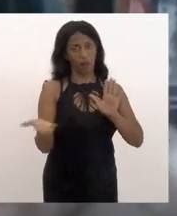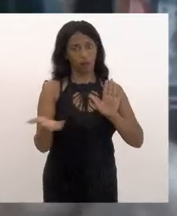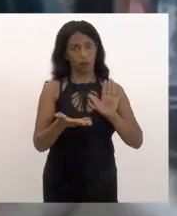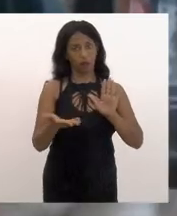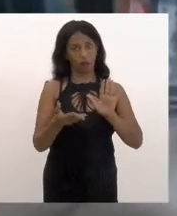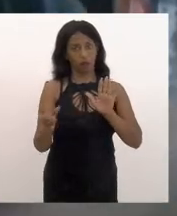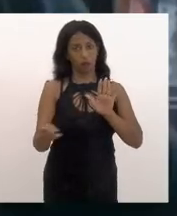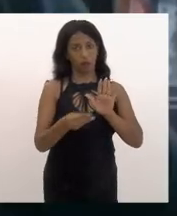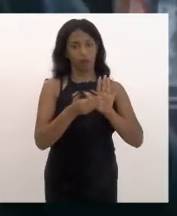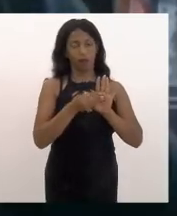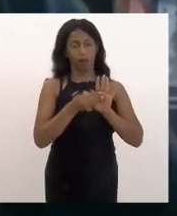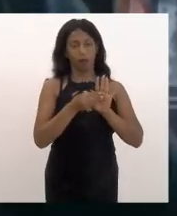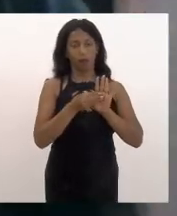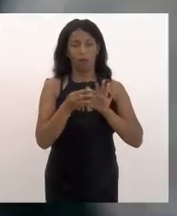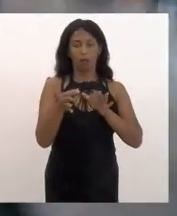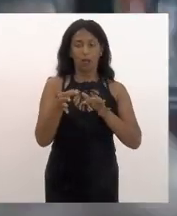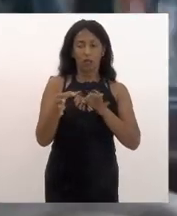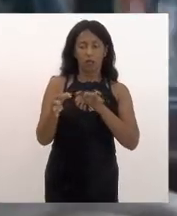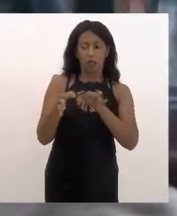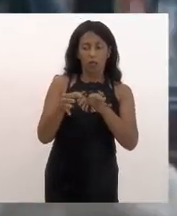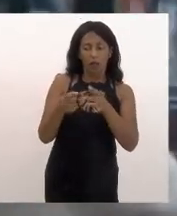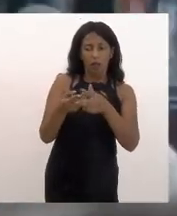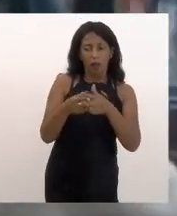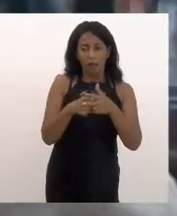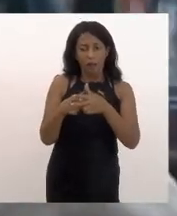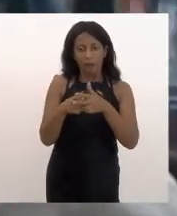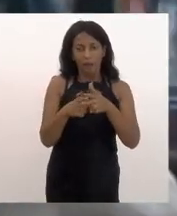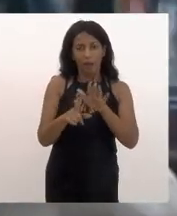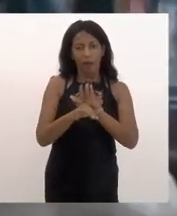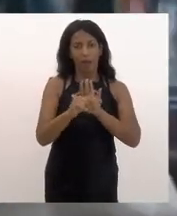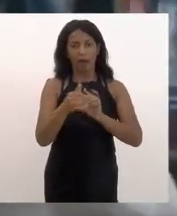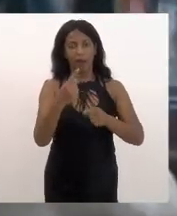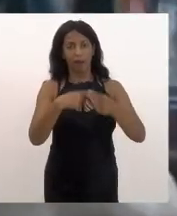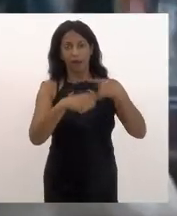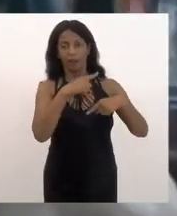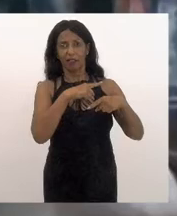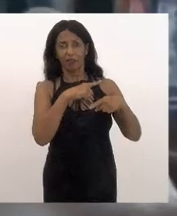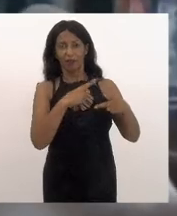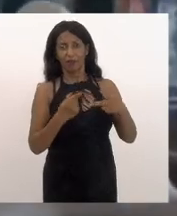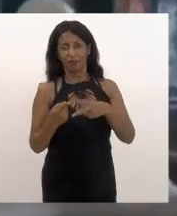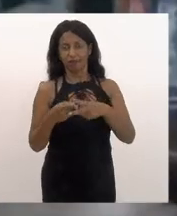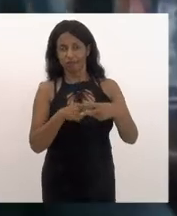que aperfeiçoa a lei que eu tinha aprovado no ano anterior,